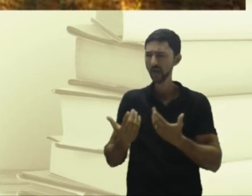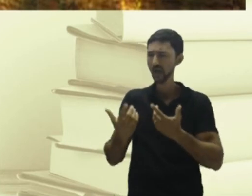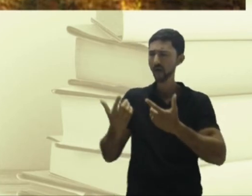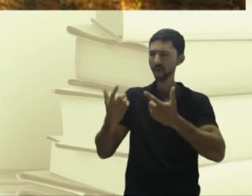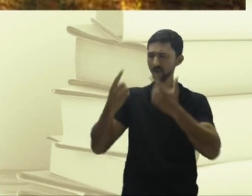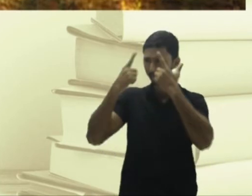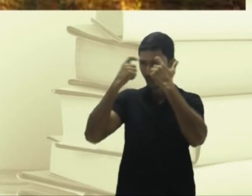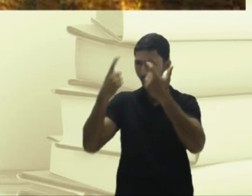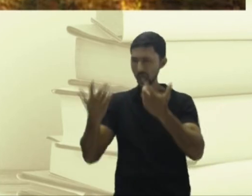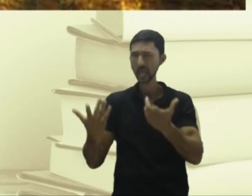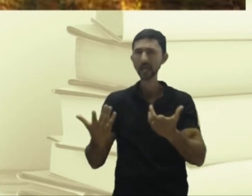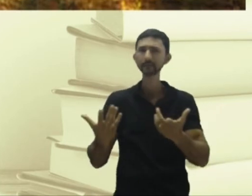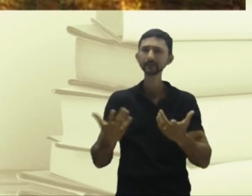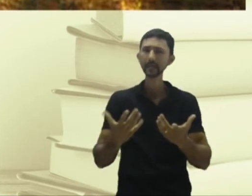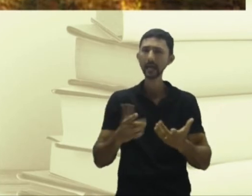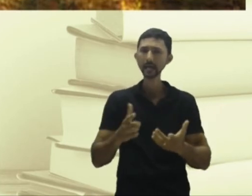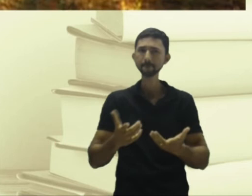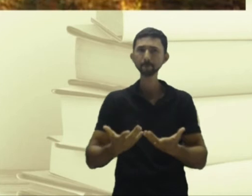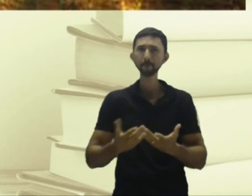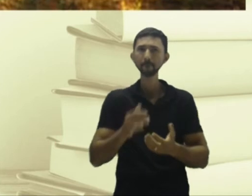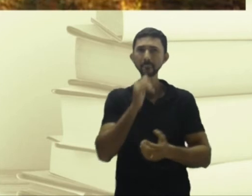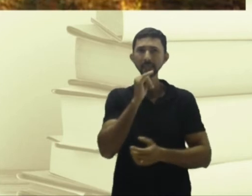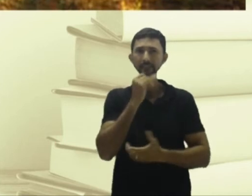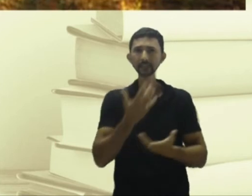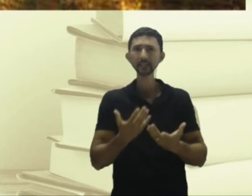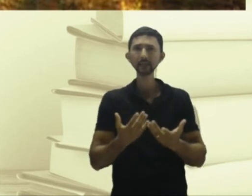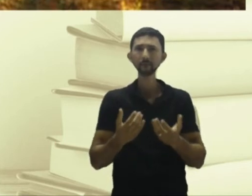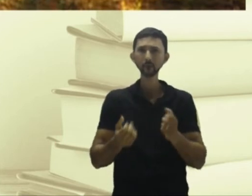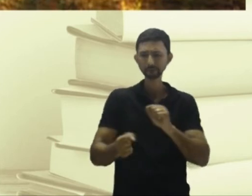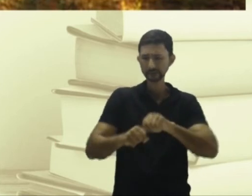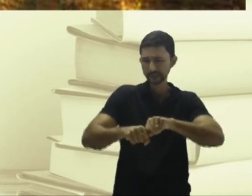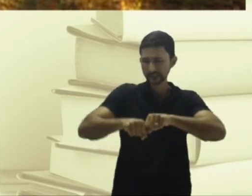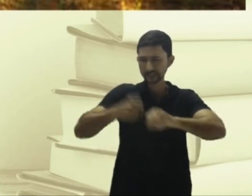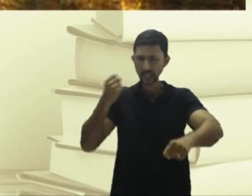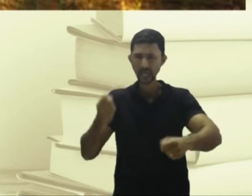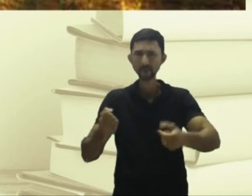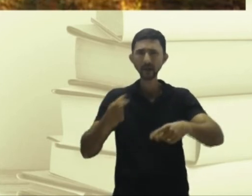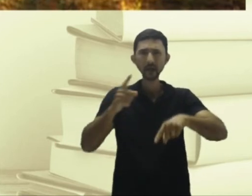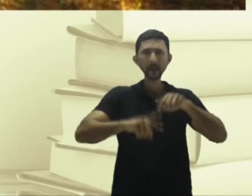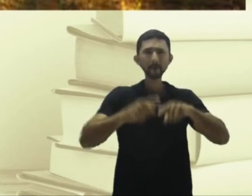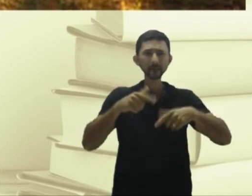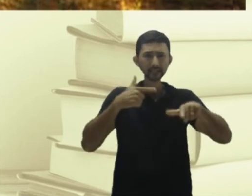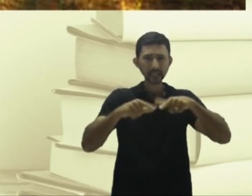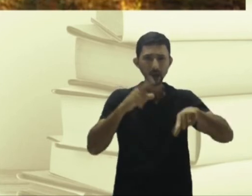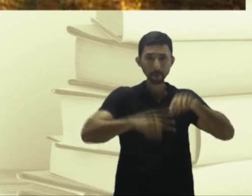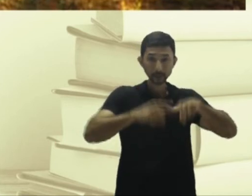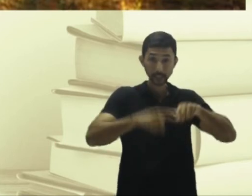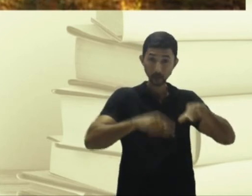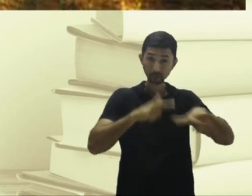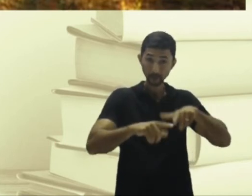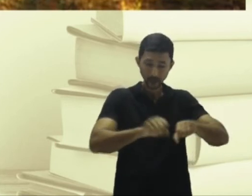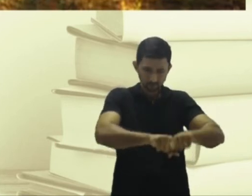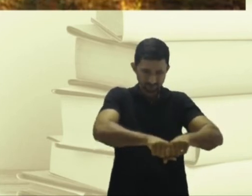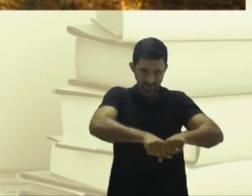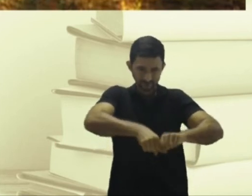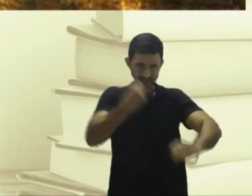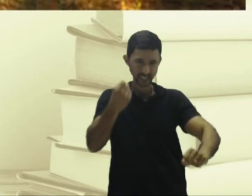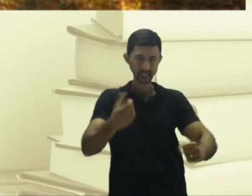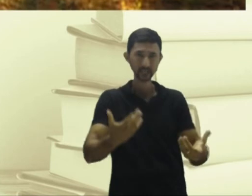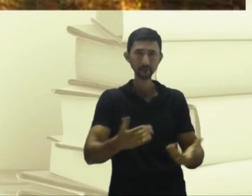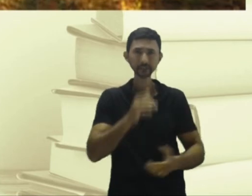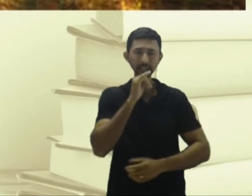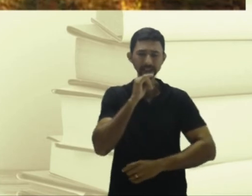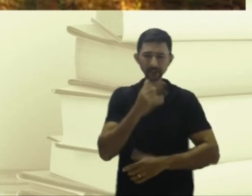violentas, como, por exemplo, a quebra de instrumento de trabalho. Era comum, por exemplo, o escravo, quando ia fazer